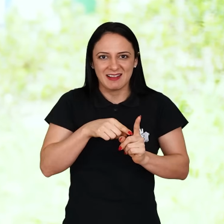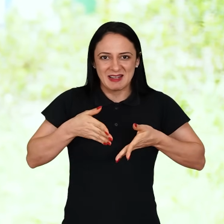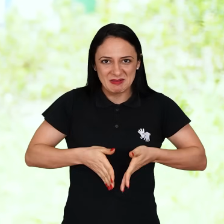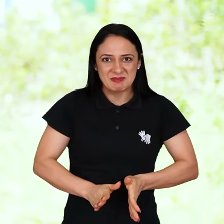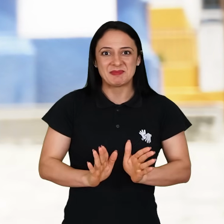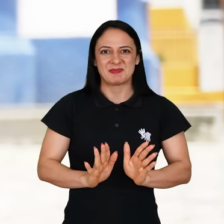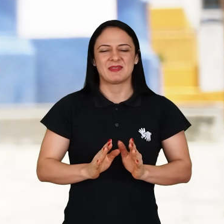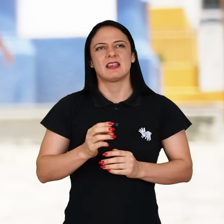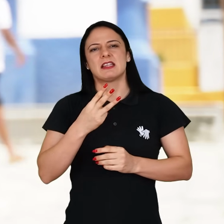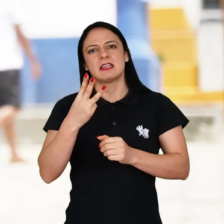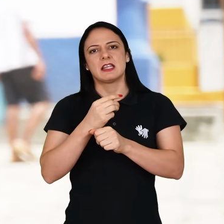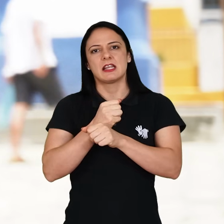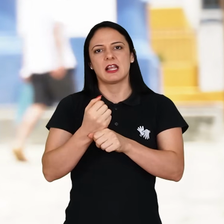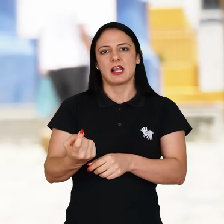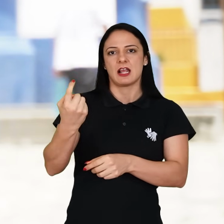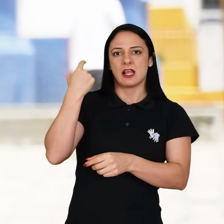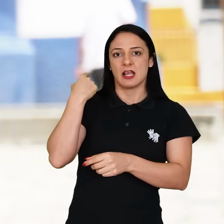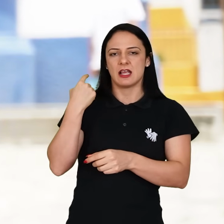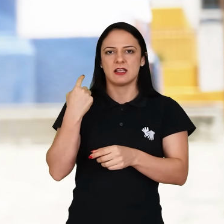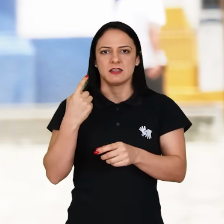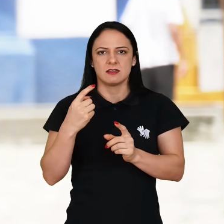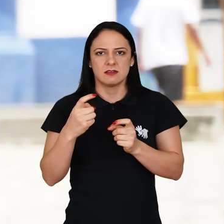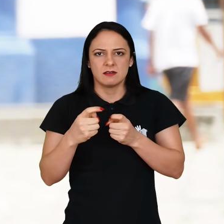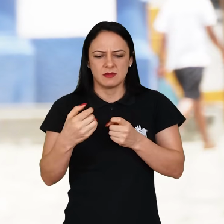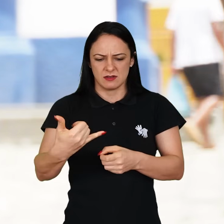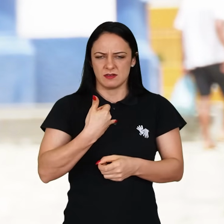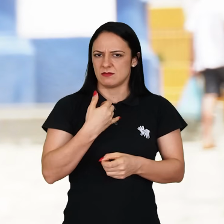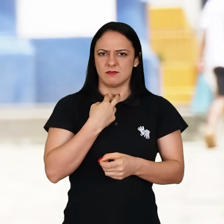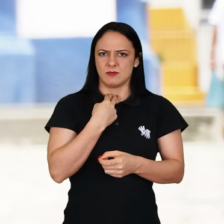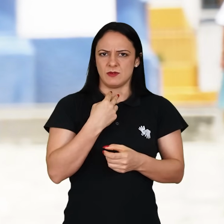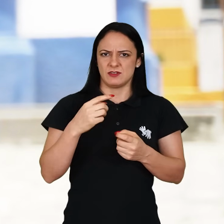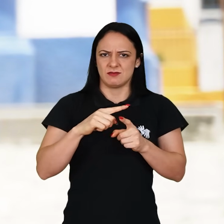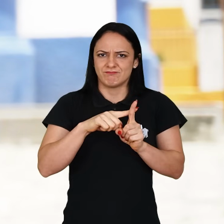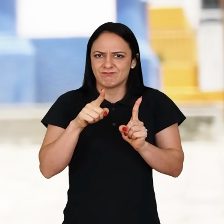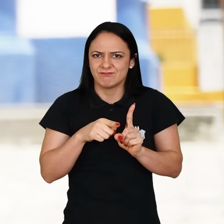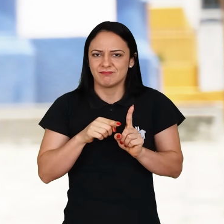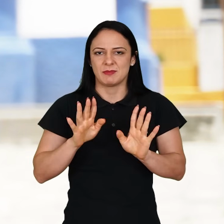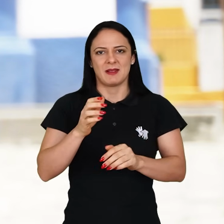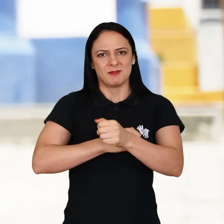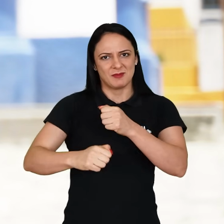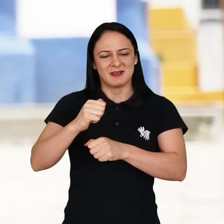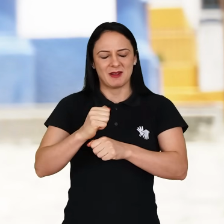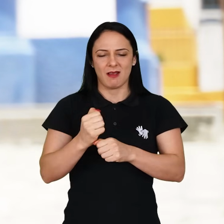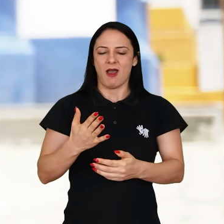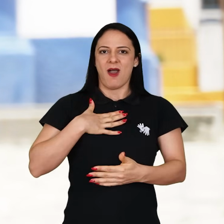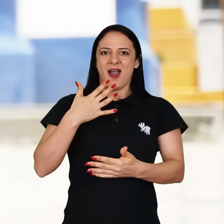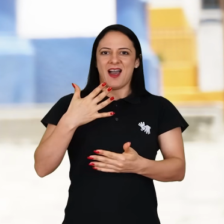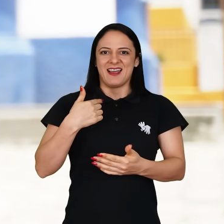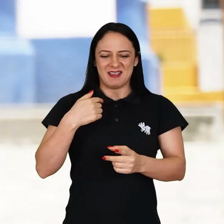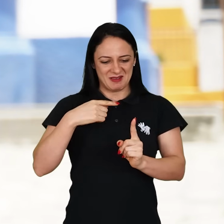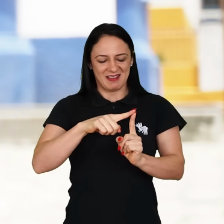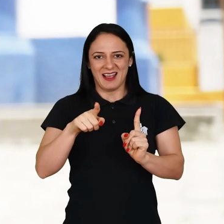filho. Uns 3 anos atrás, fui diagnosticar que eu não podia ter mais filho. Aí no ano passado veio a surpresa que